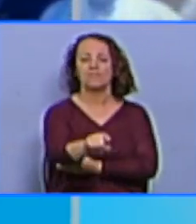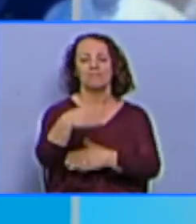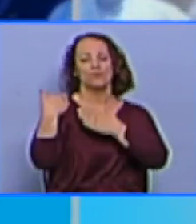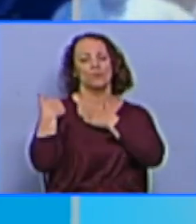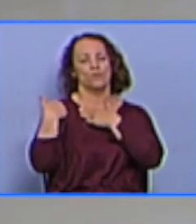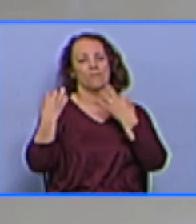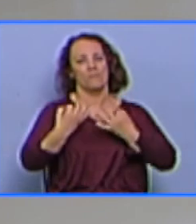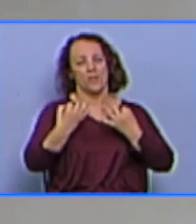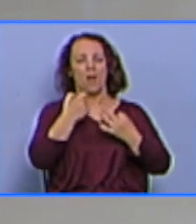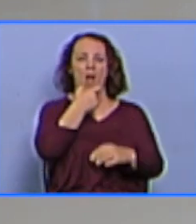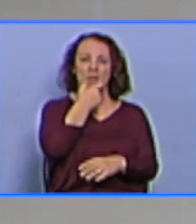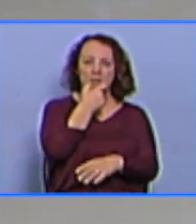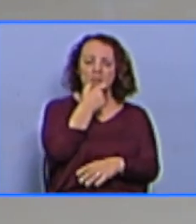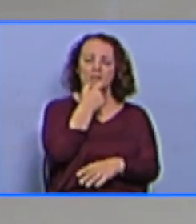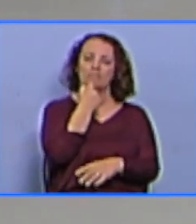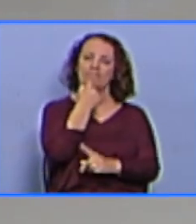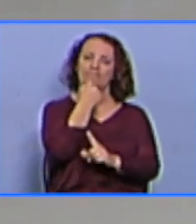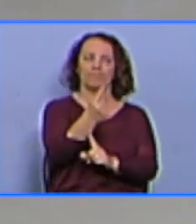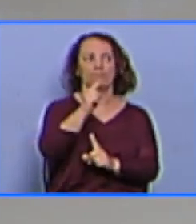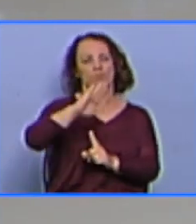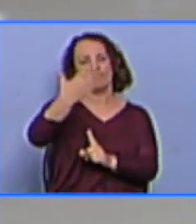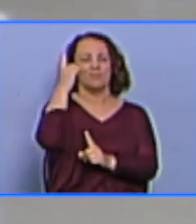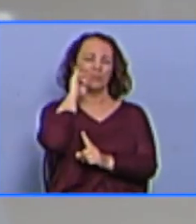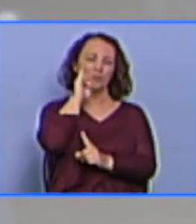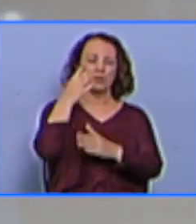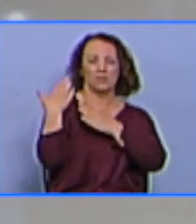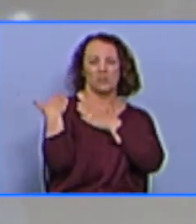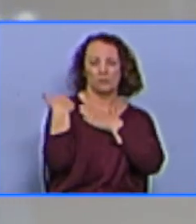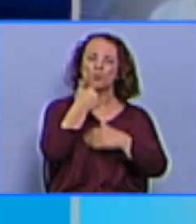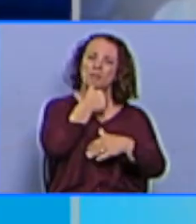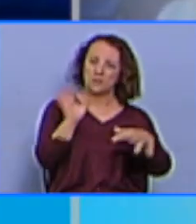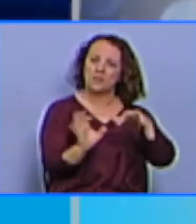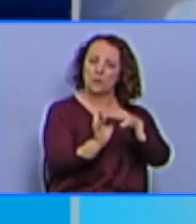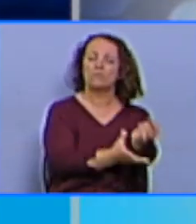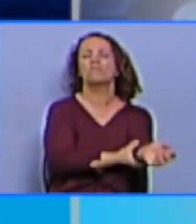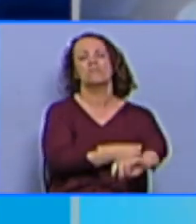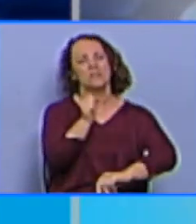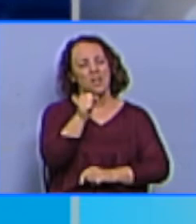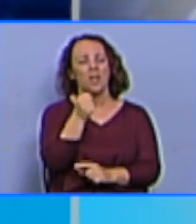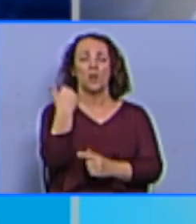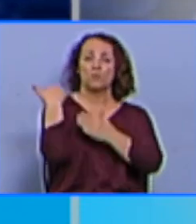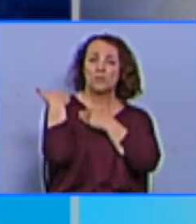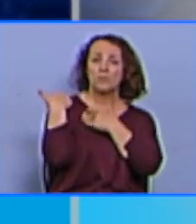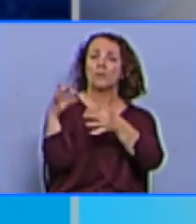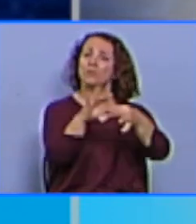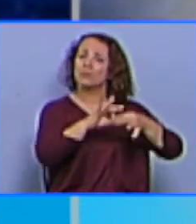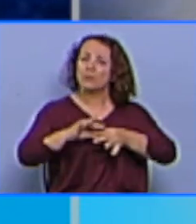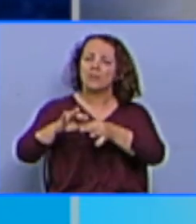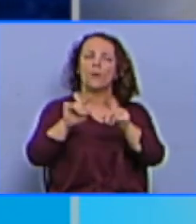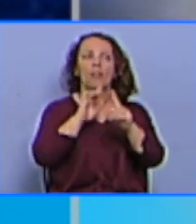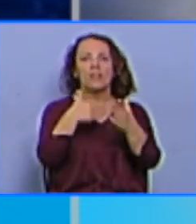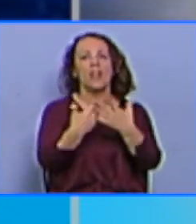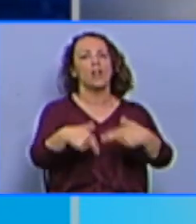facto, aqui tem de ser a palavra de ordem, não é? Para estas decisões. Responsabilidade de solidária, todo este sentido de esperança,